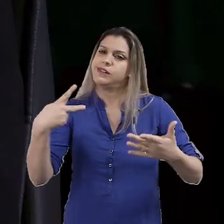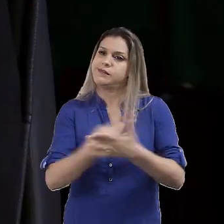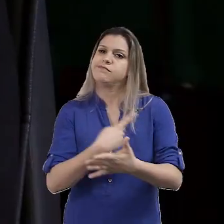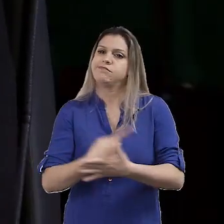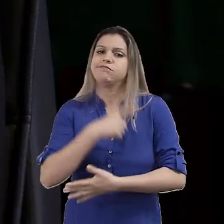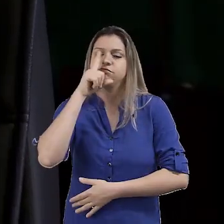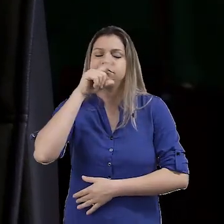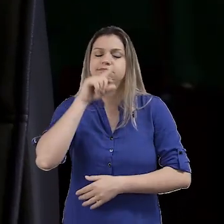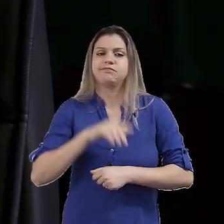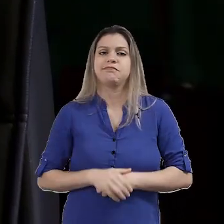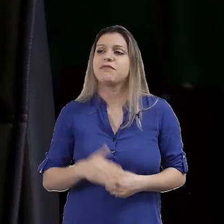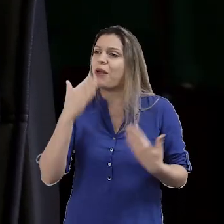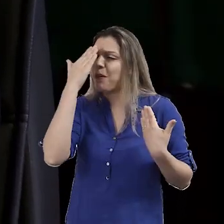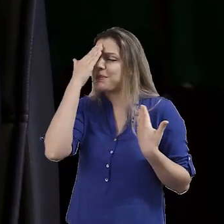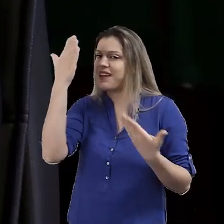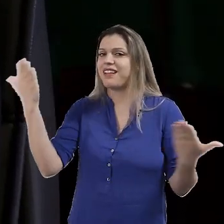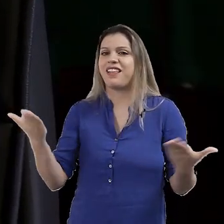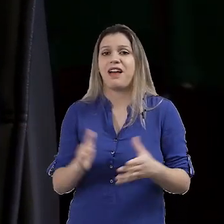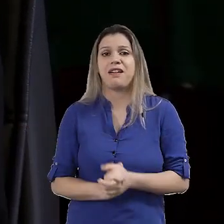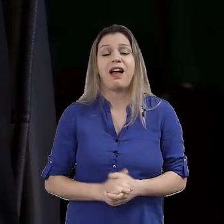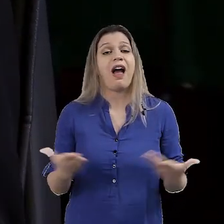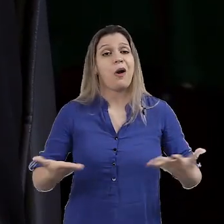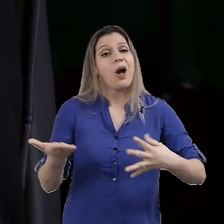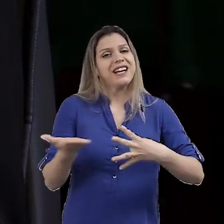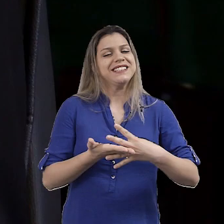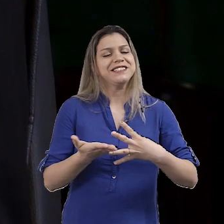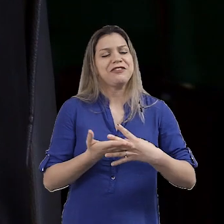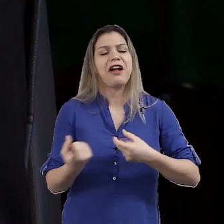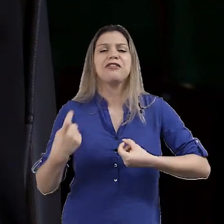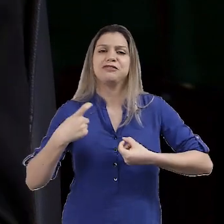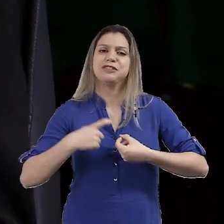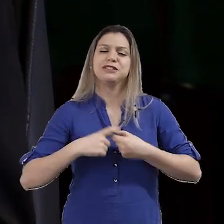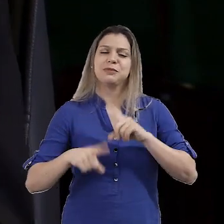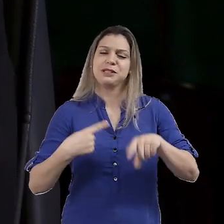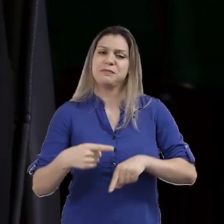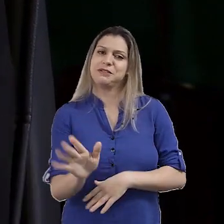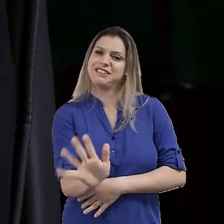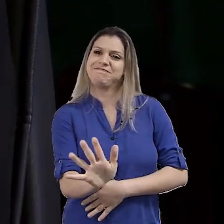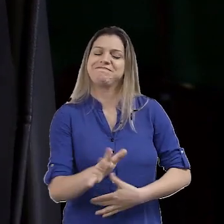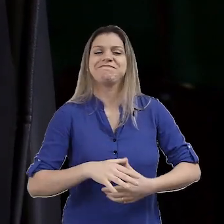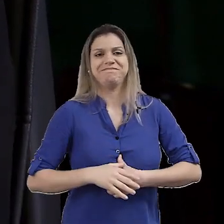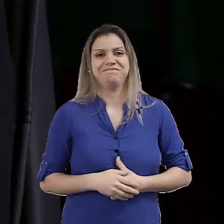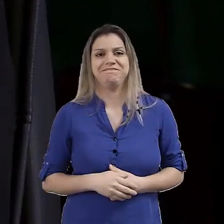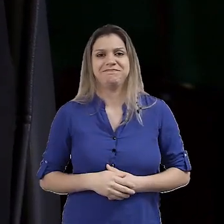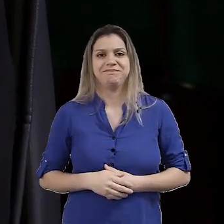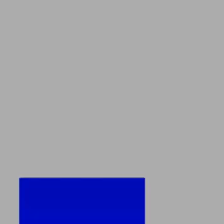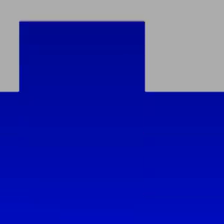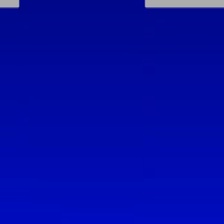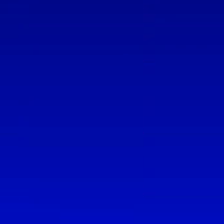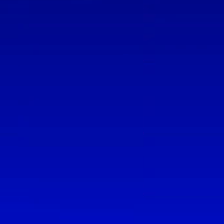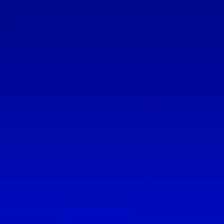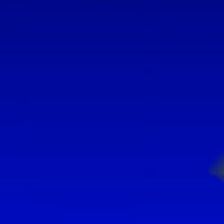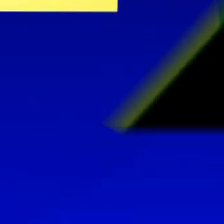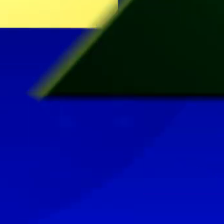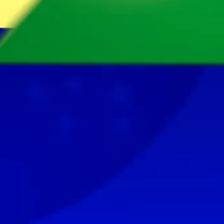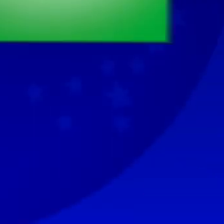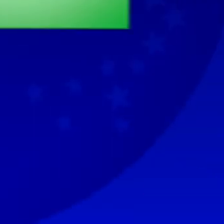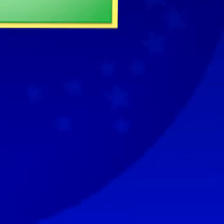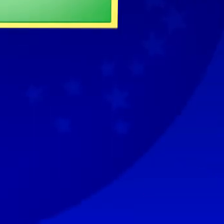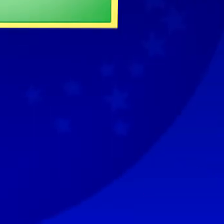descumprimento. Graziela, muito obrigado por enquanto. Nós vamos para um breve intervalo e voltamos daqui a pouco. Até já.